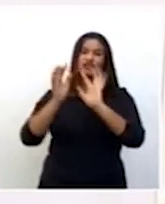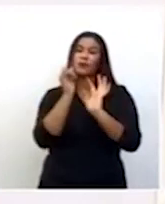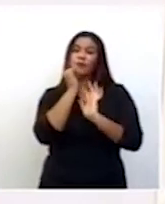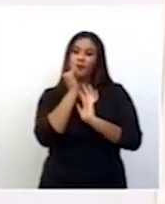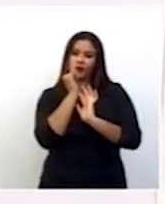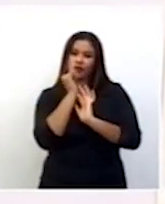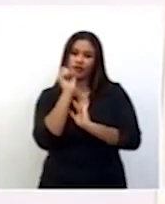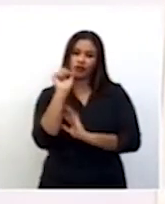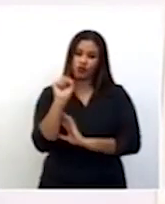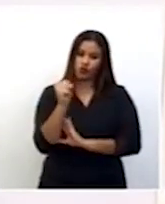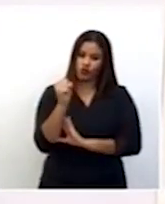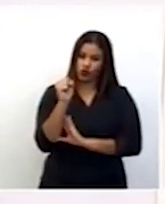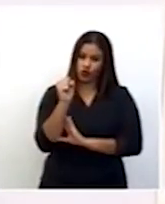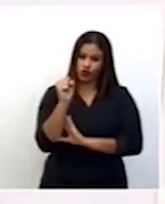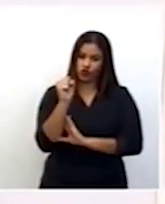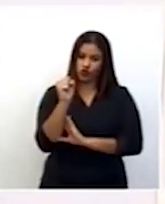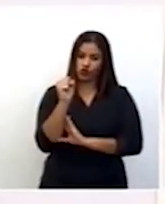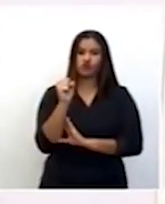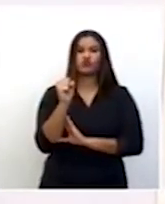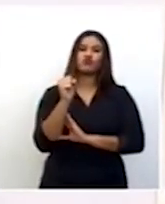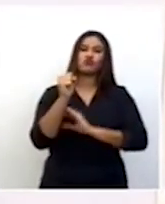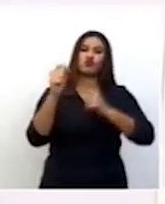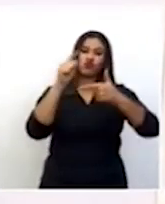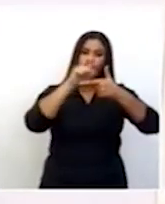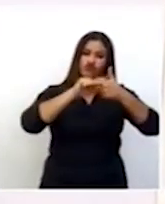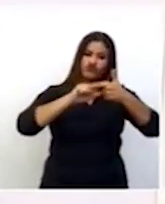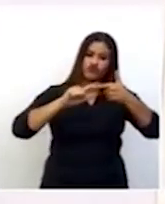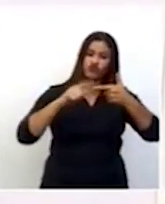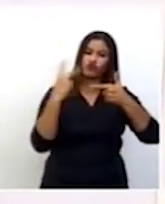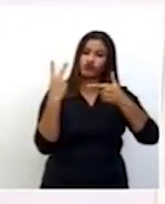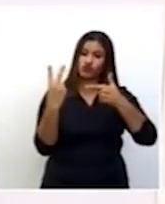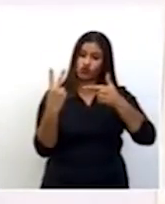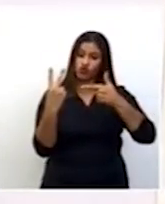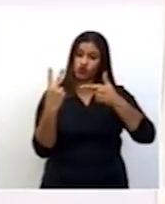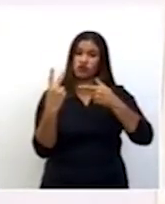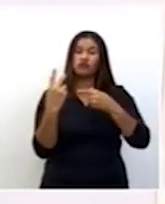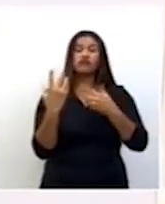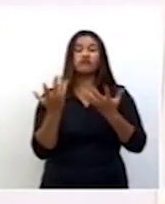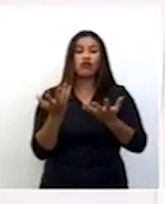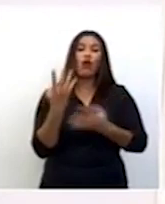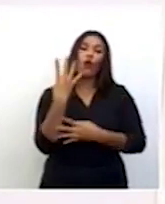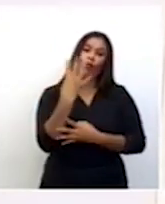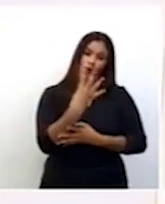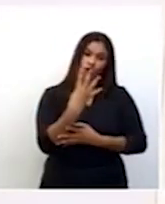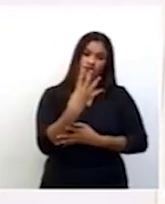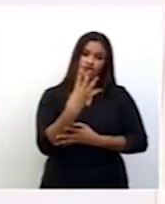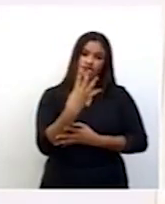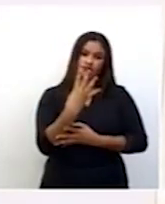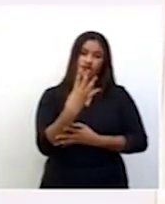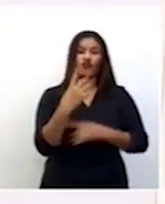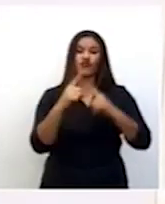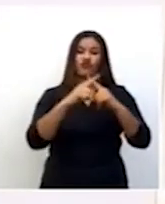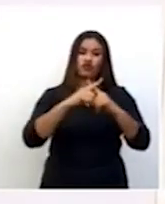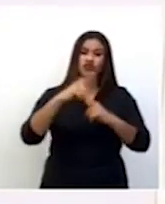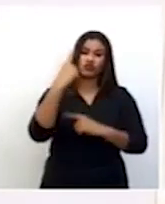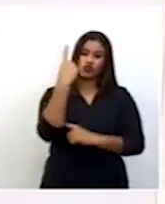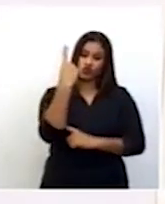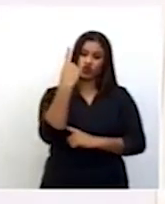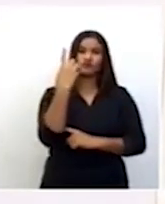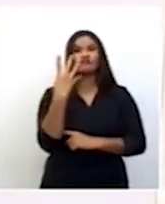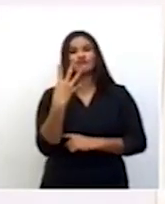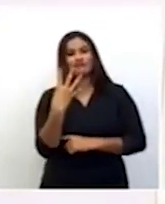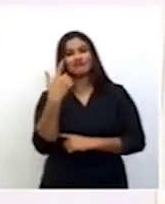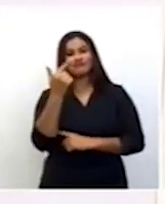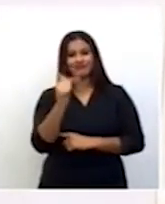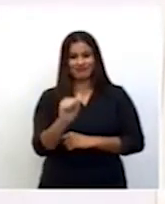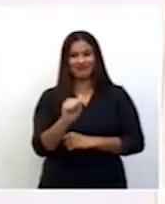8, divide por 2. 8 dividido por 2 dá 4. Vezes 1 dá 4. Venho